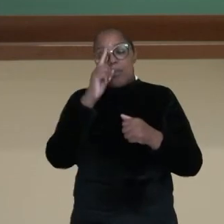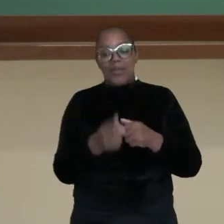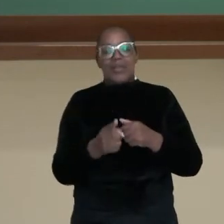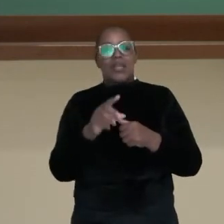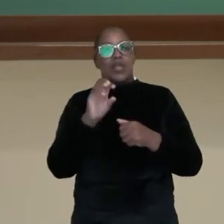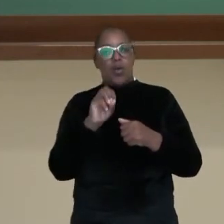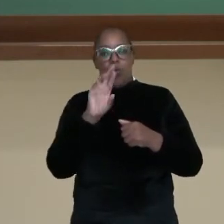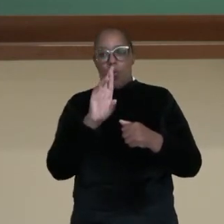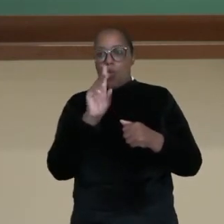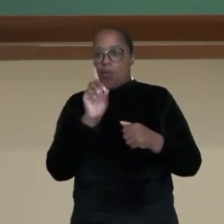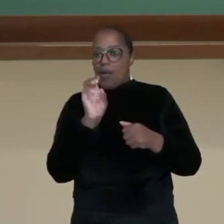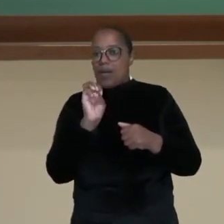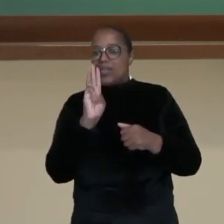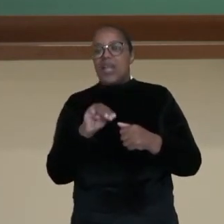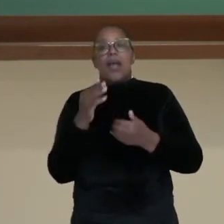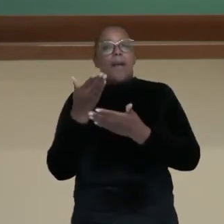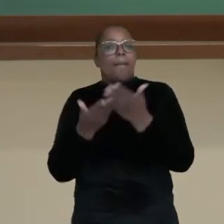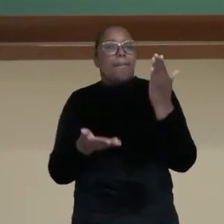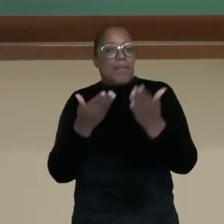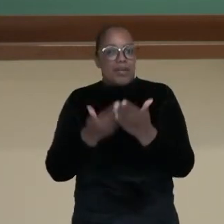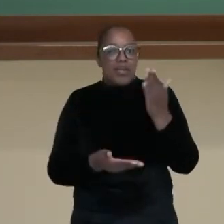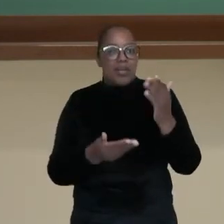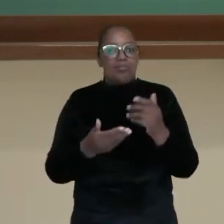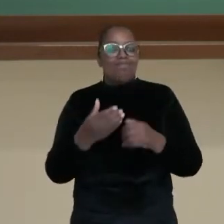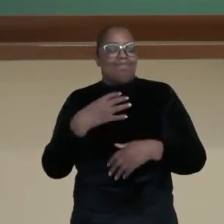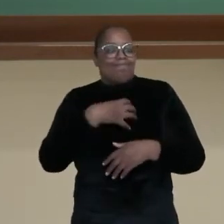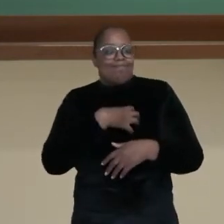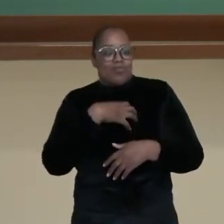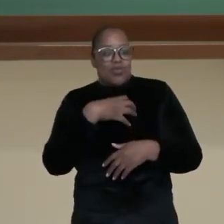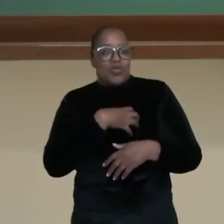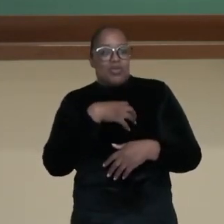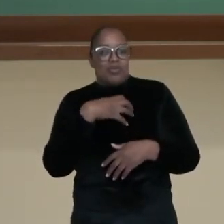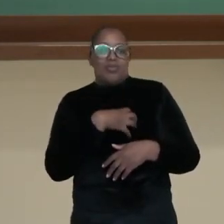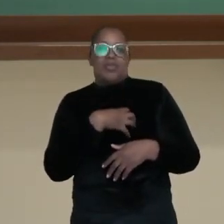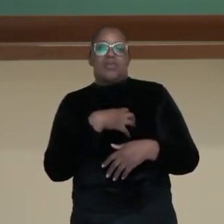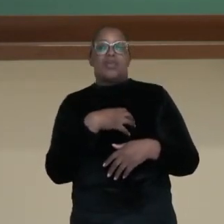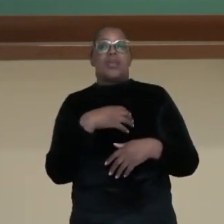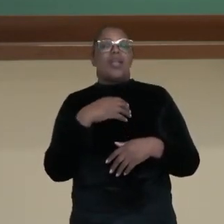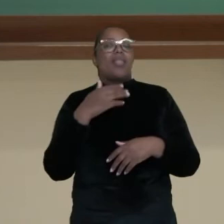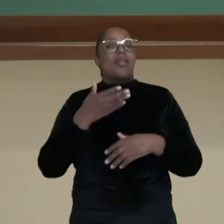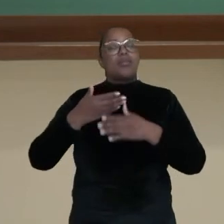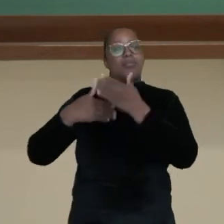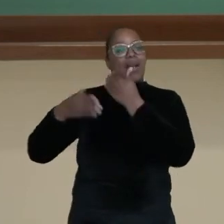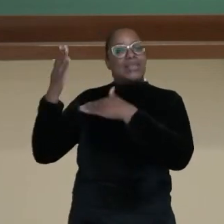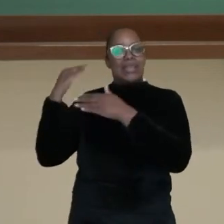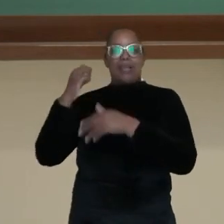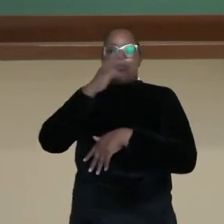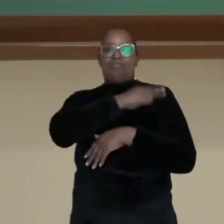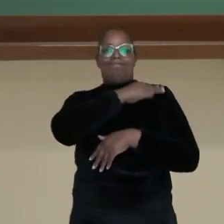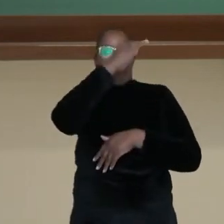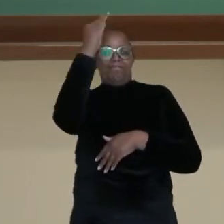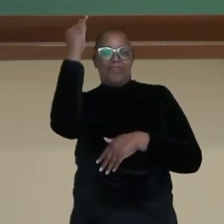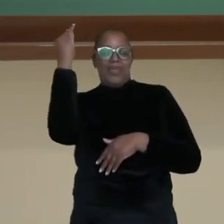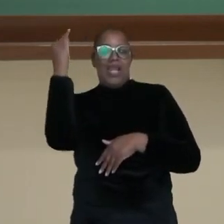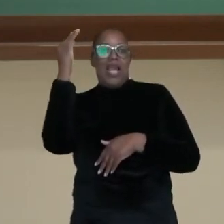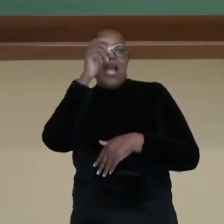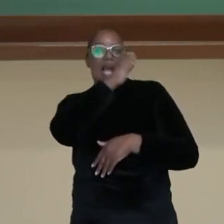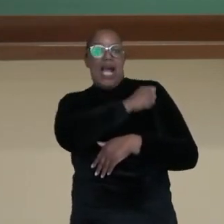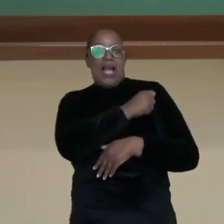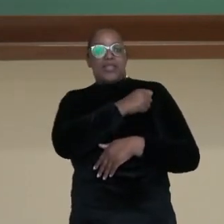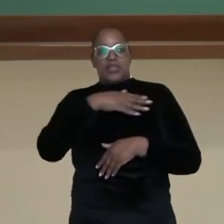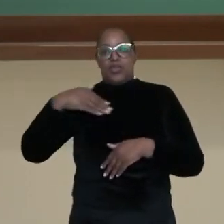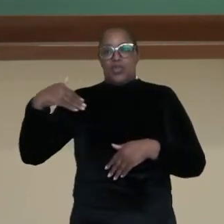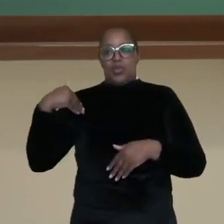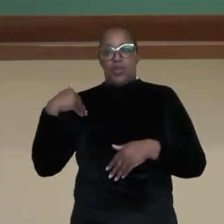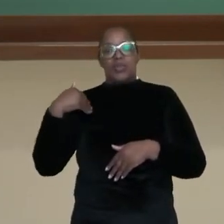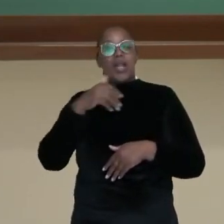como Eichmann perderam o que é mais humano, já dizia desde o Aristóteles, né? O que é mais humano, que é essa capacidade de raciocinar,